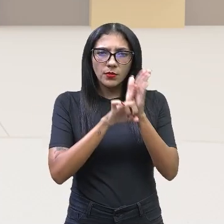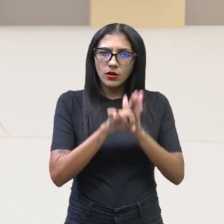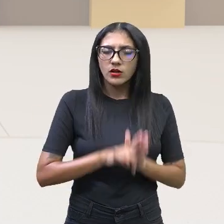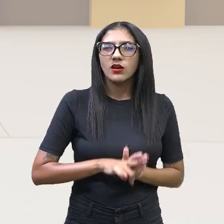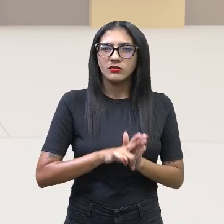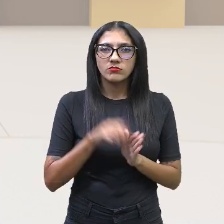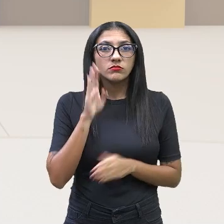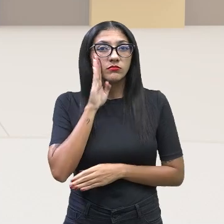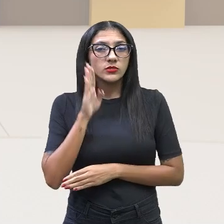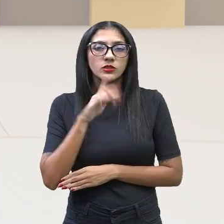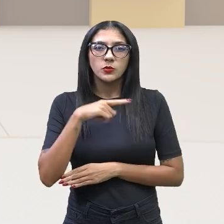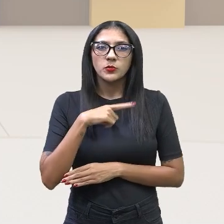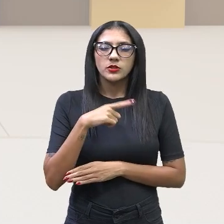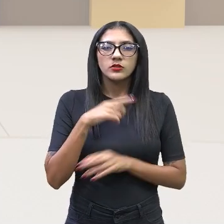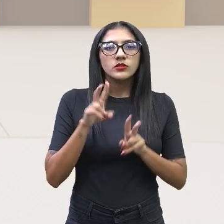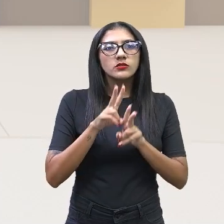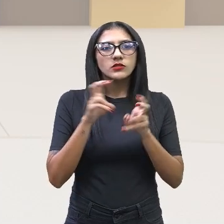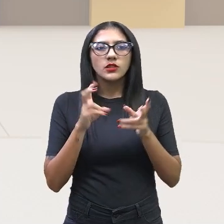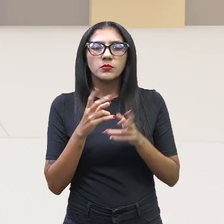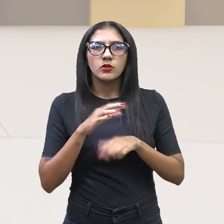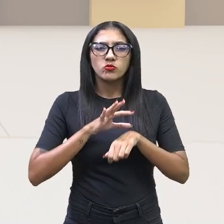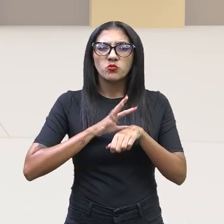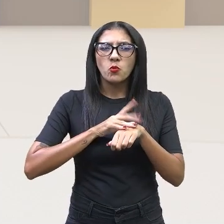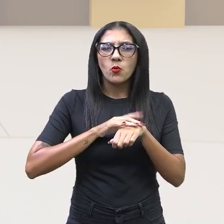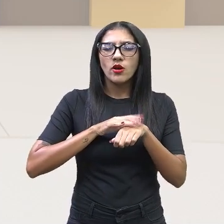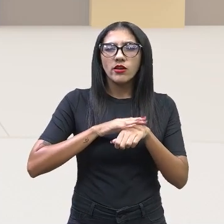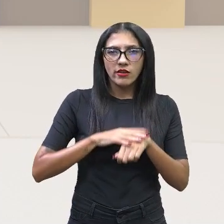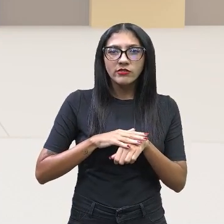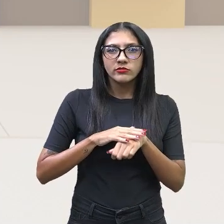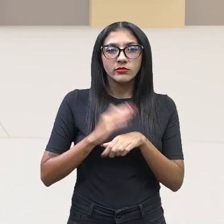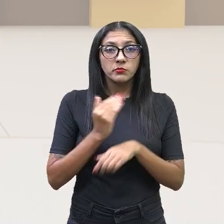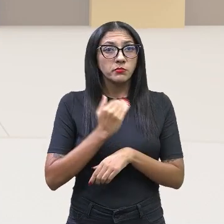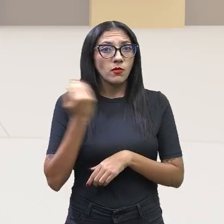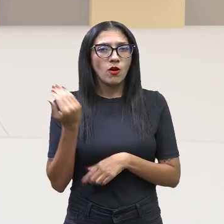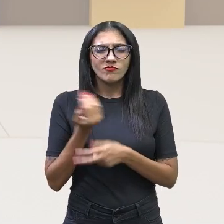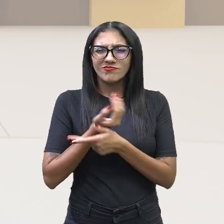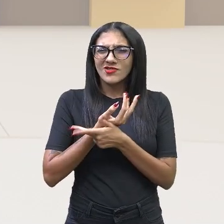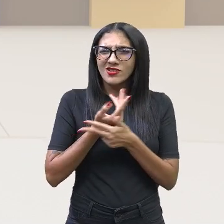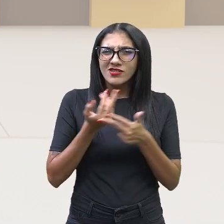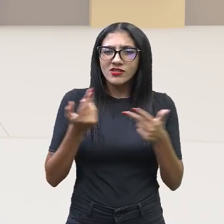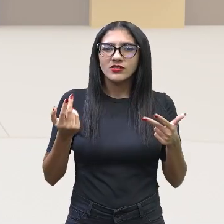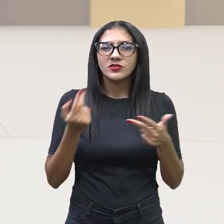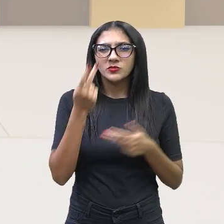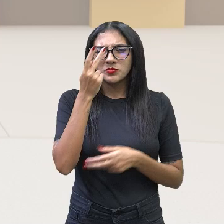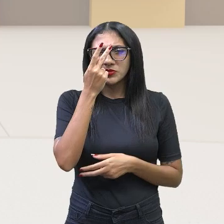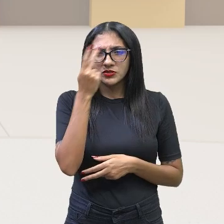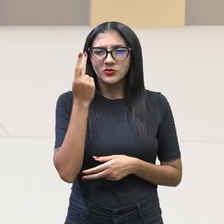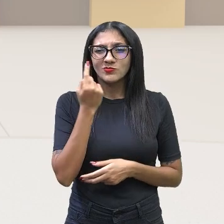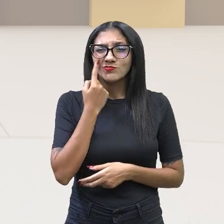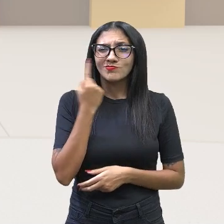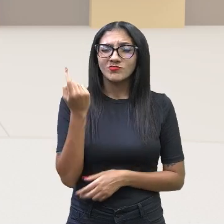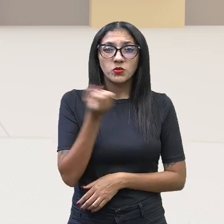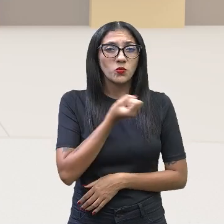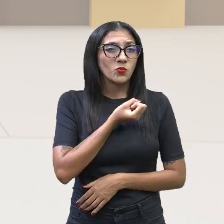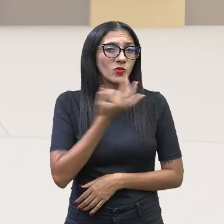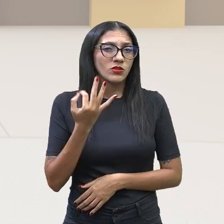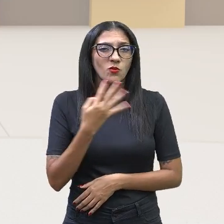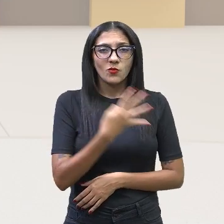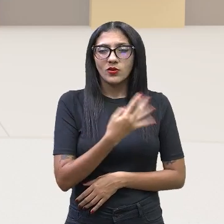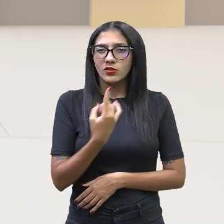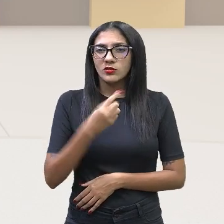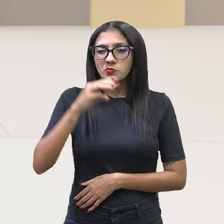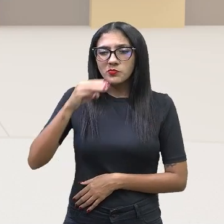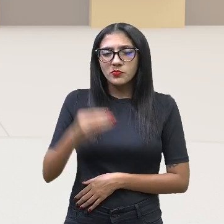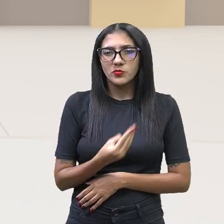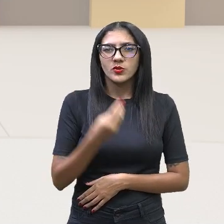justamente desse tipo de enfermidade que termina matando tanta gente. Quantas mesmo? Matam 41